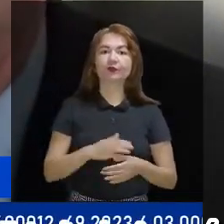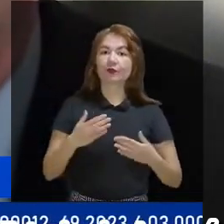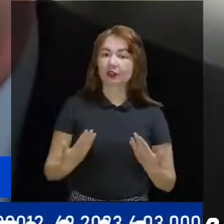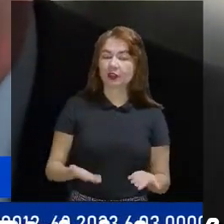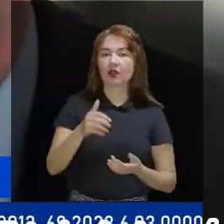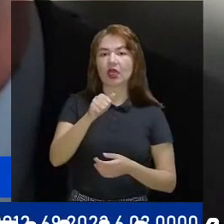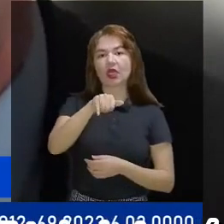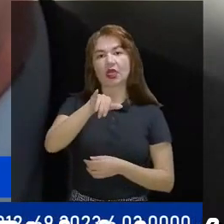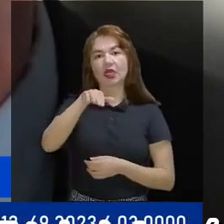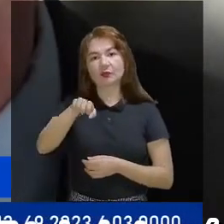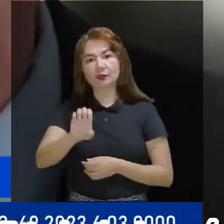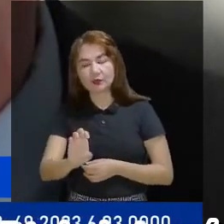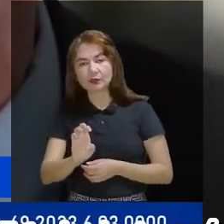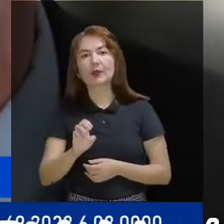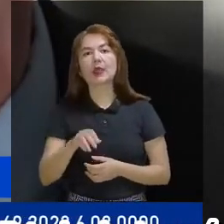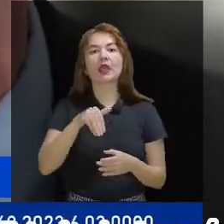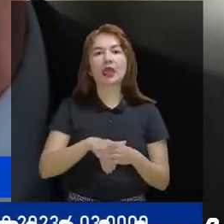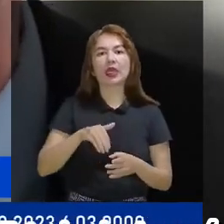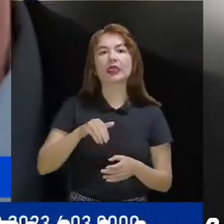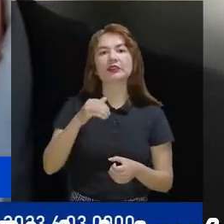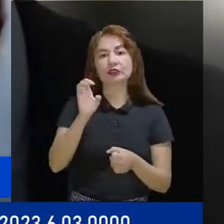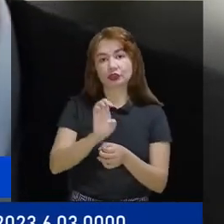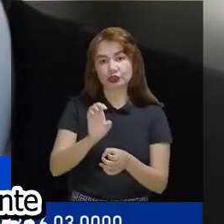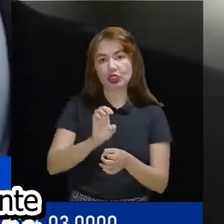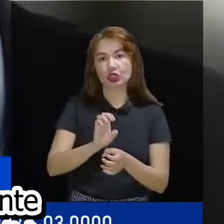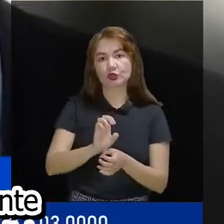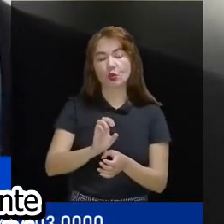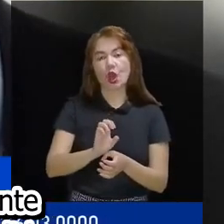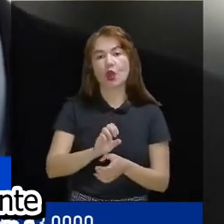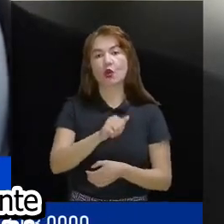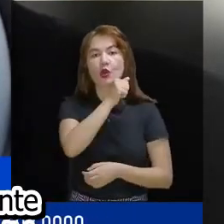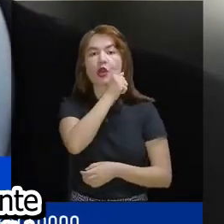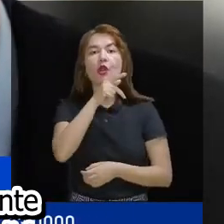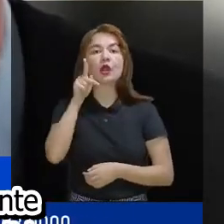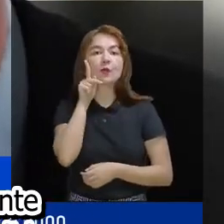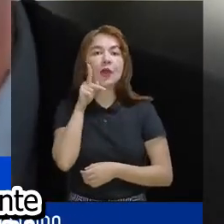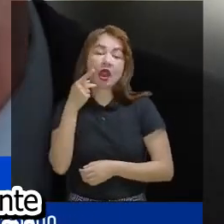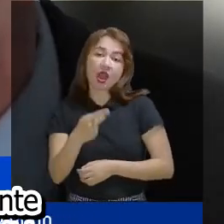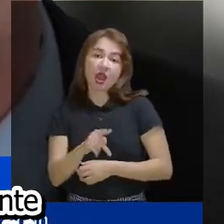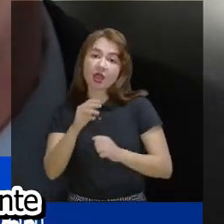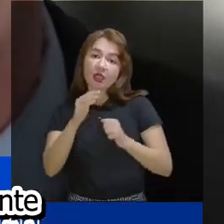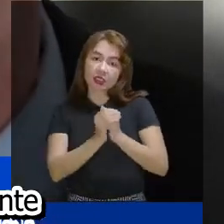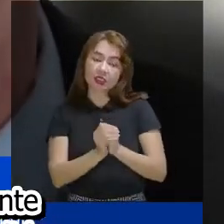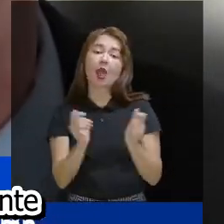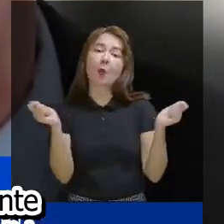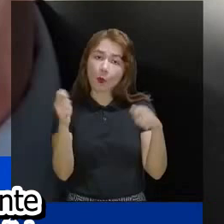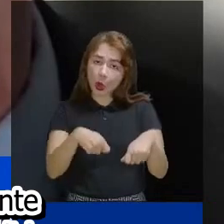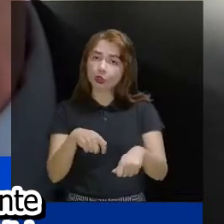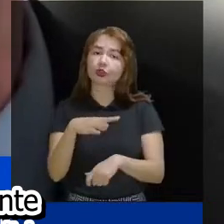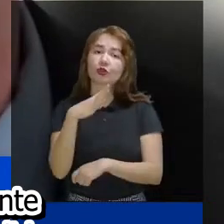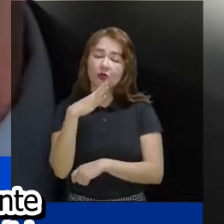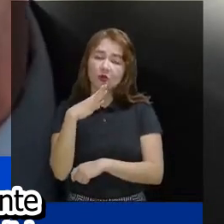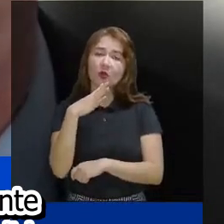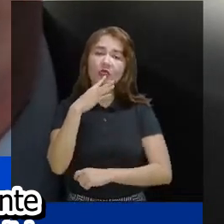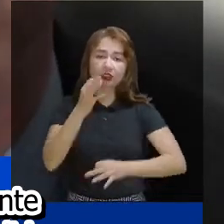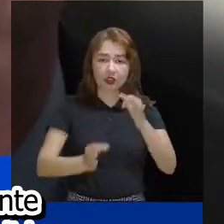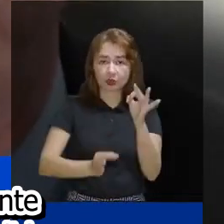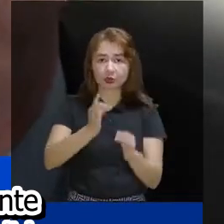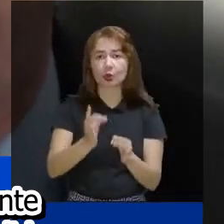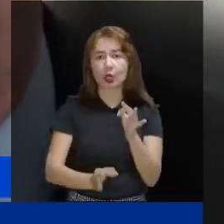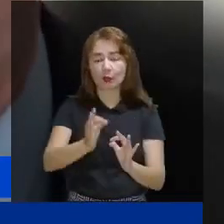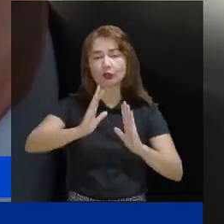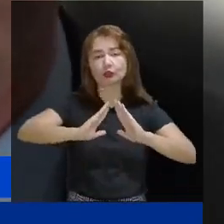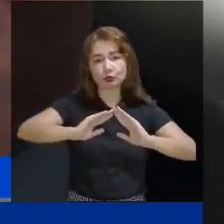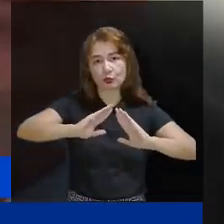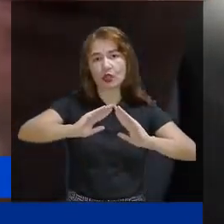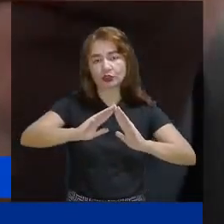diz respeito à eleição estadual no âmbito do Estado do Amapá. Logo, este tribunal é o órgão julgador competente para o conhecimento e para o julgamento dos